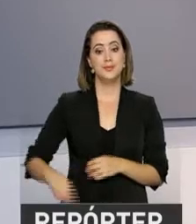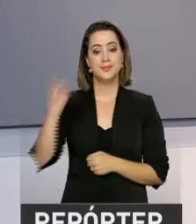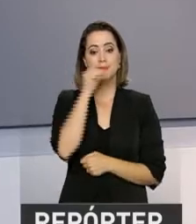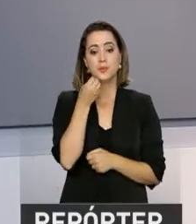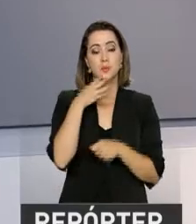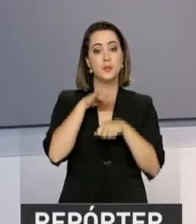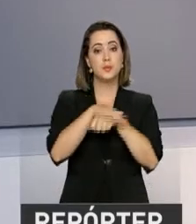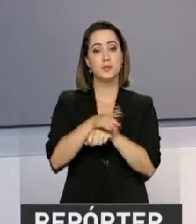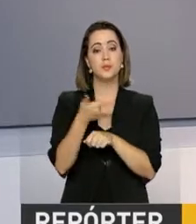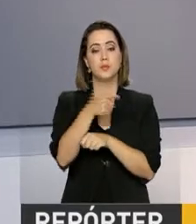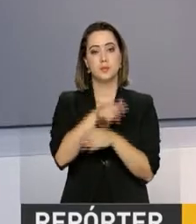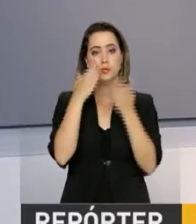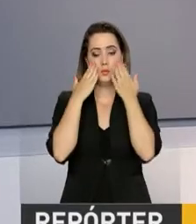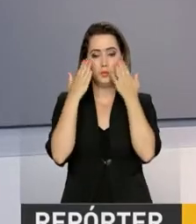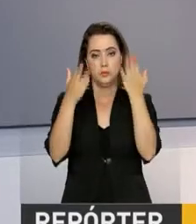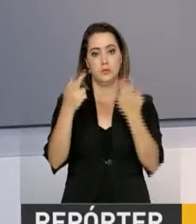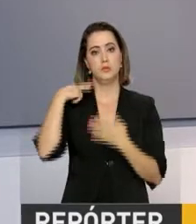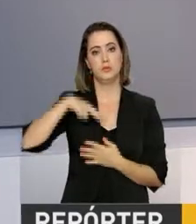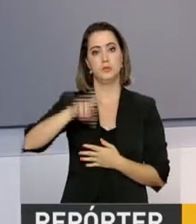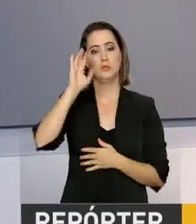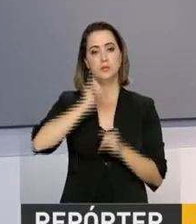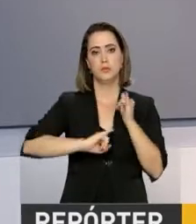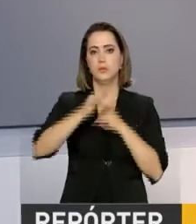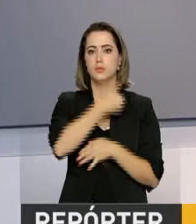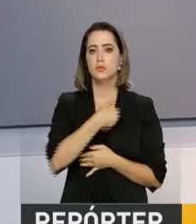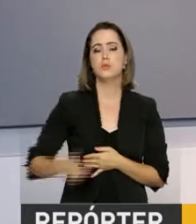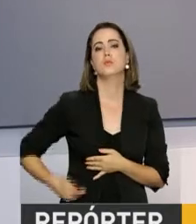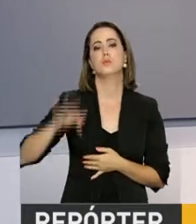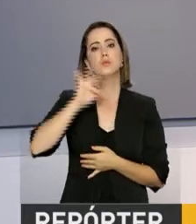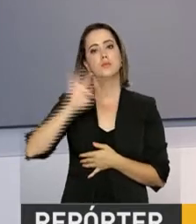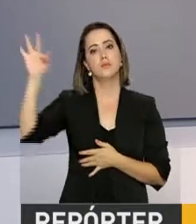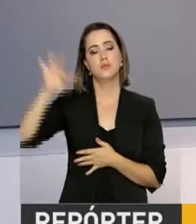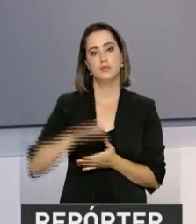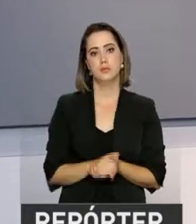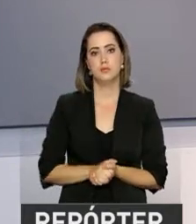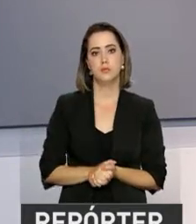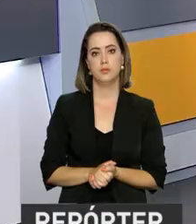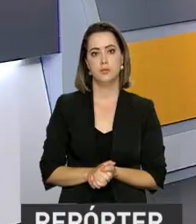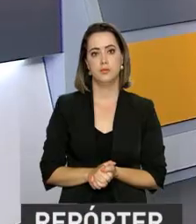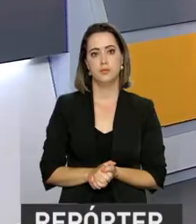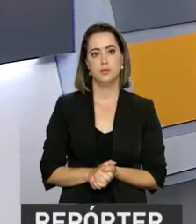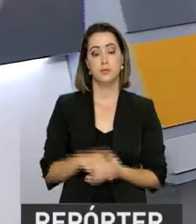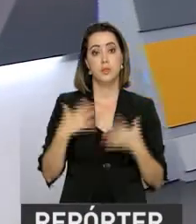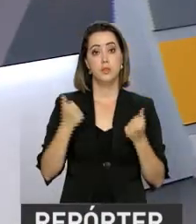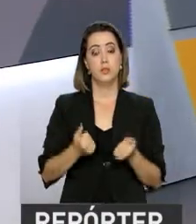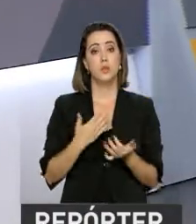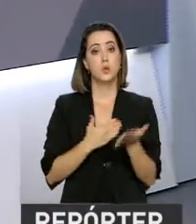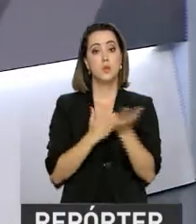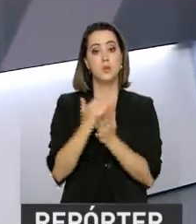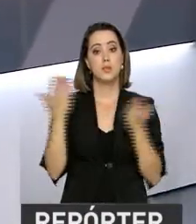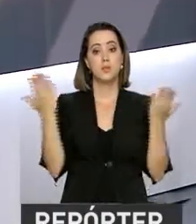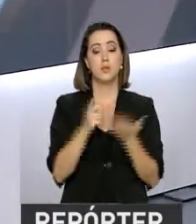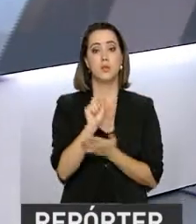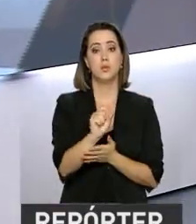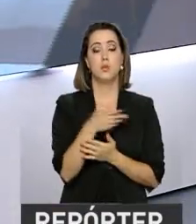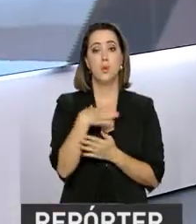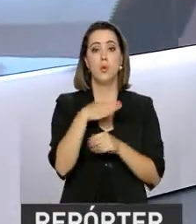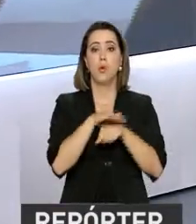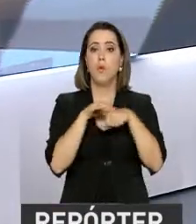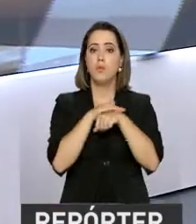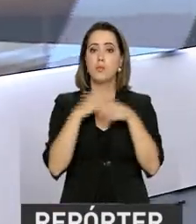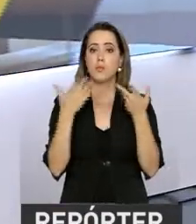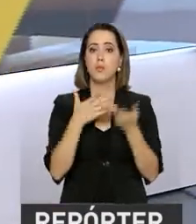Olá, boa noite. Estamos de volta com o repórter NBR e as notícias do governo federal. Nós vamos começar esta edição conversando